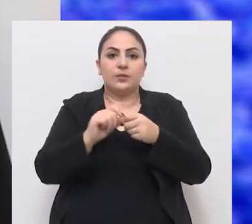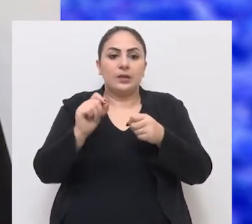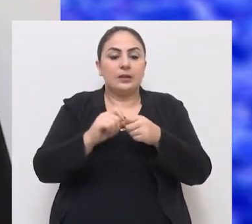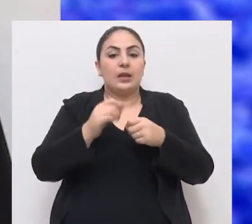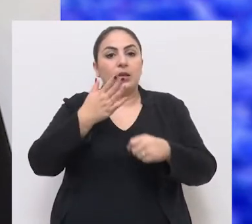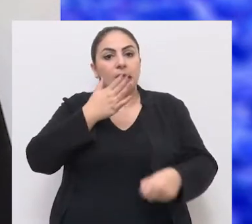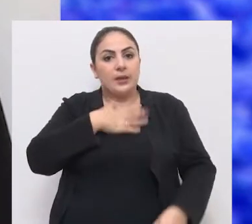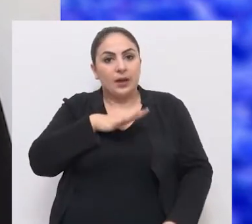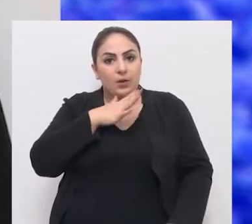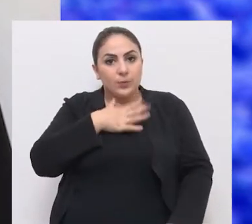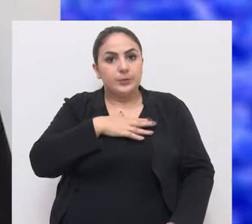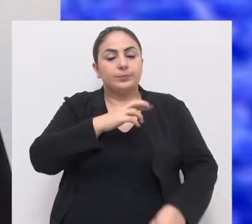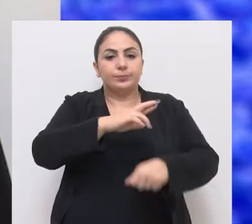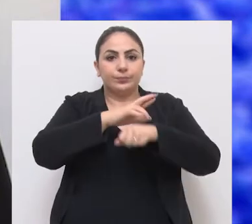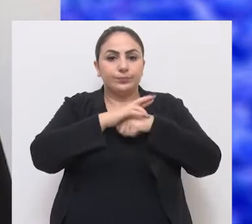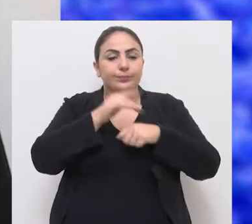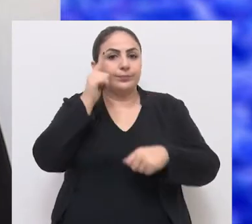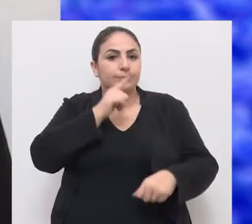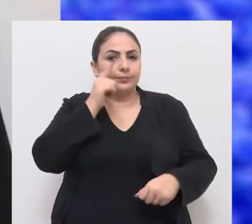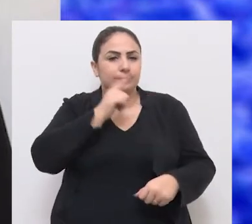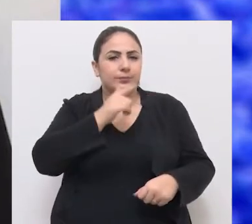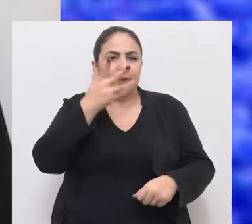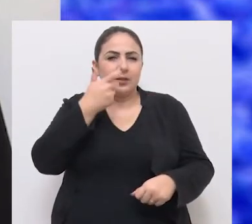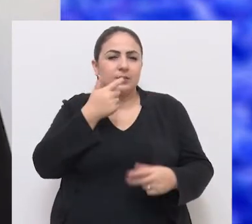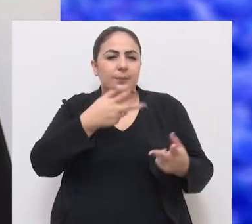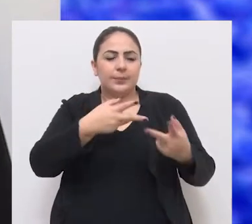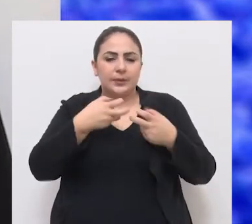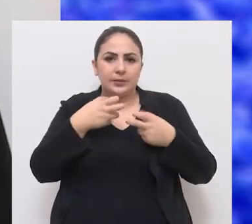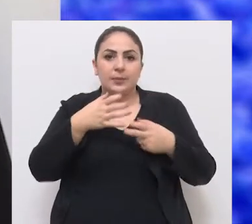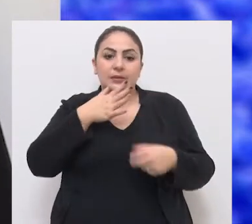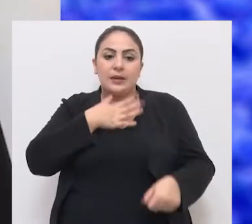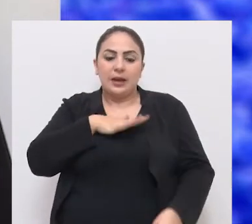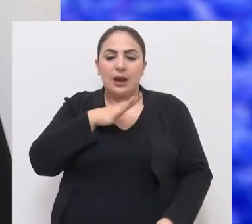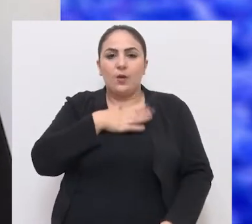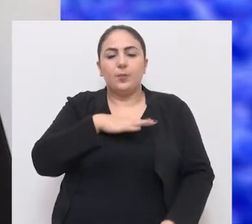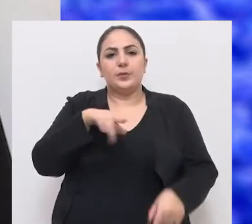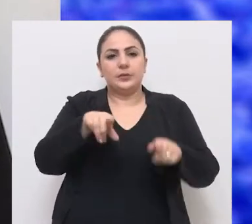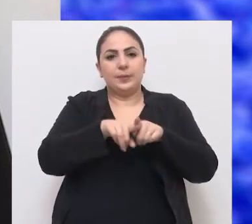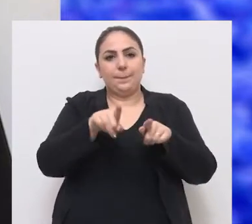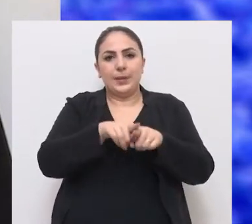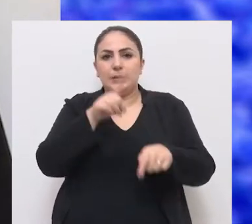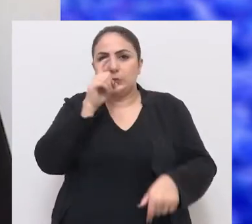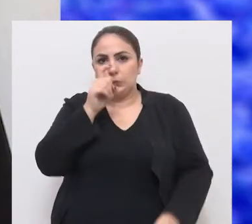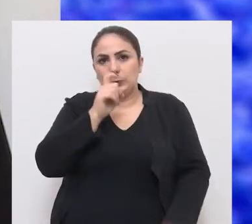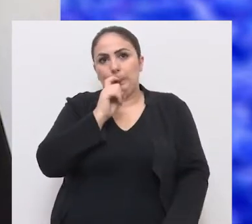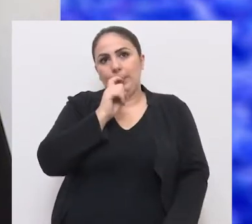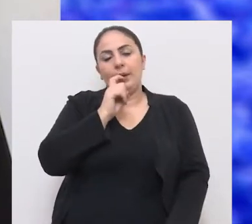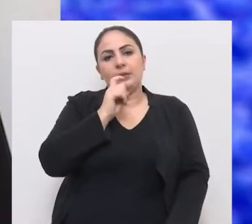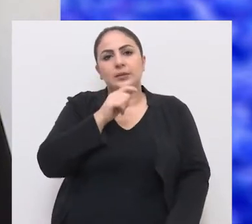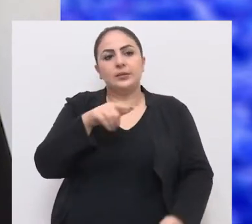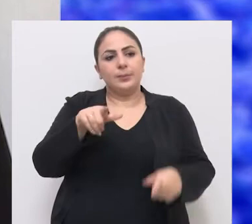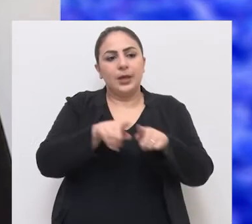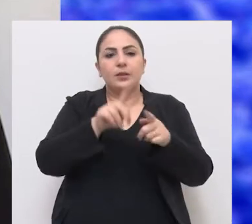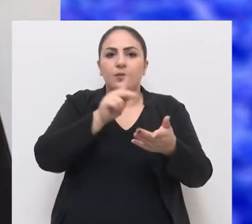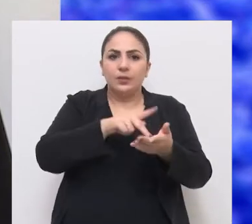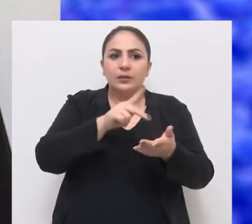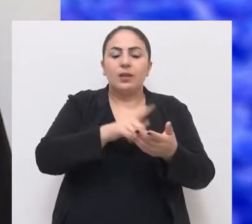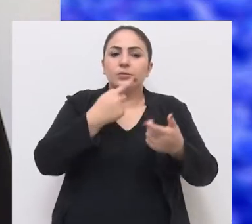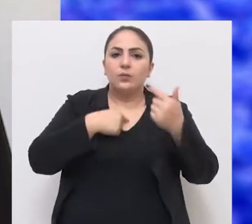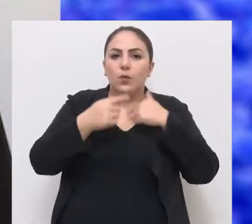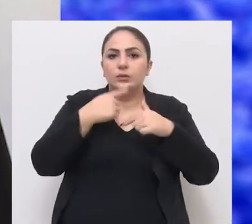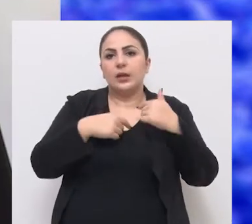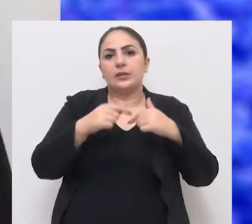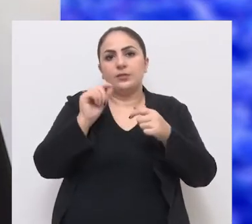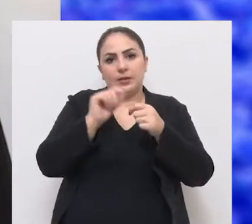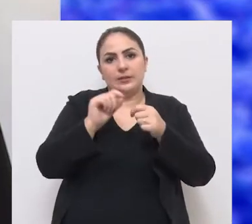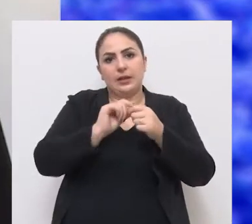dada de uma forma calma e segura, para que a criança perceba essa calma nos pais. E aí ele tenha realmente essa